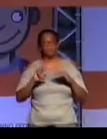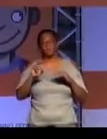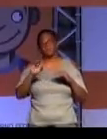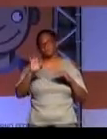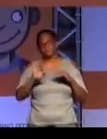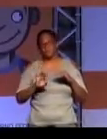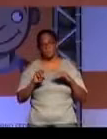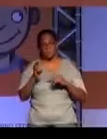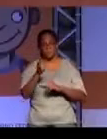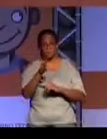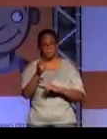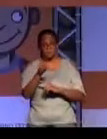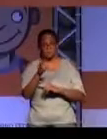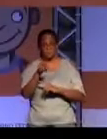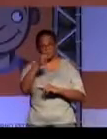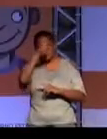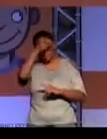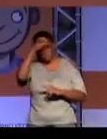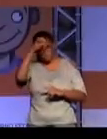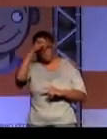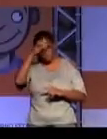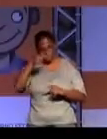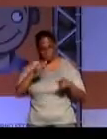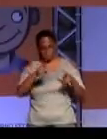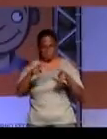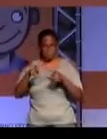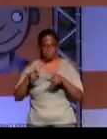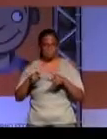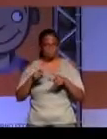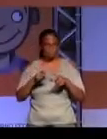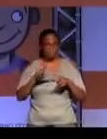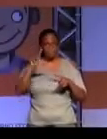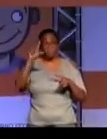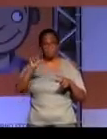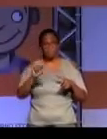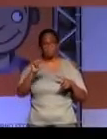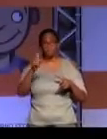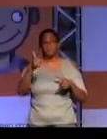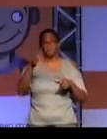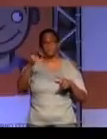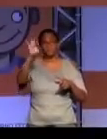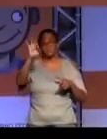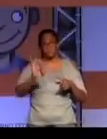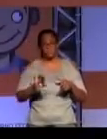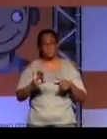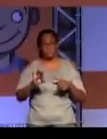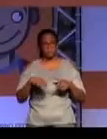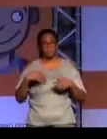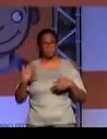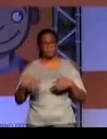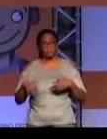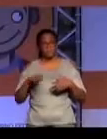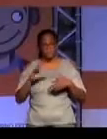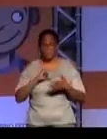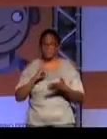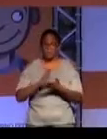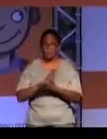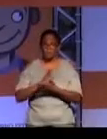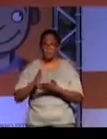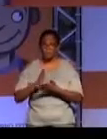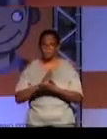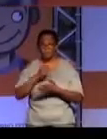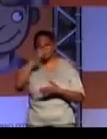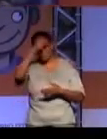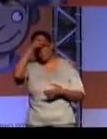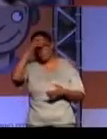que 33 municípios com menor de 10%, tem município com 0,5%. E aí